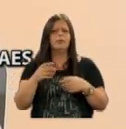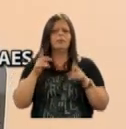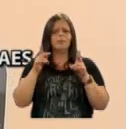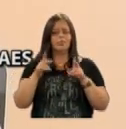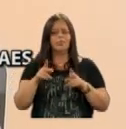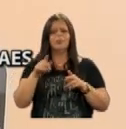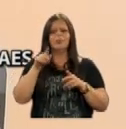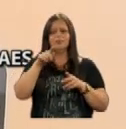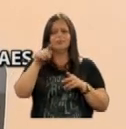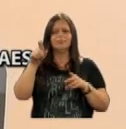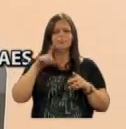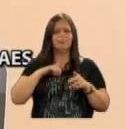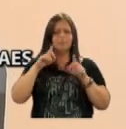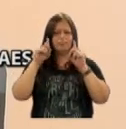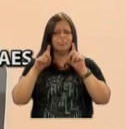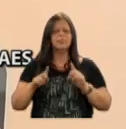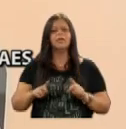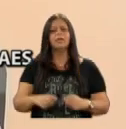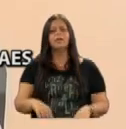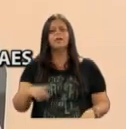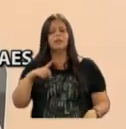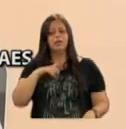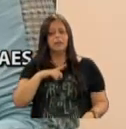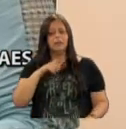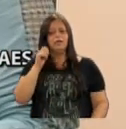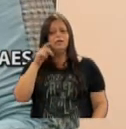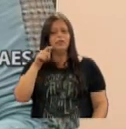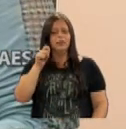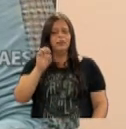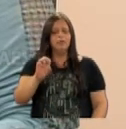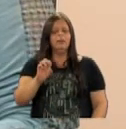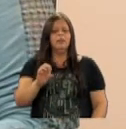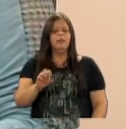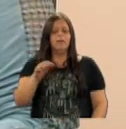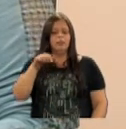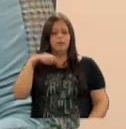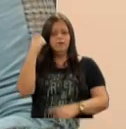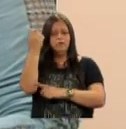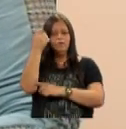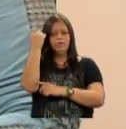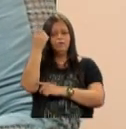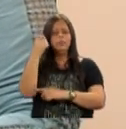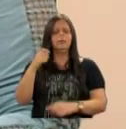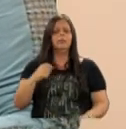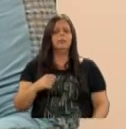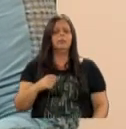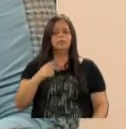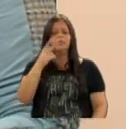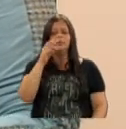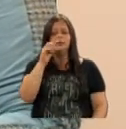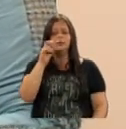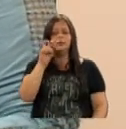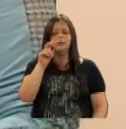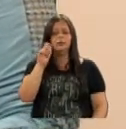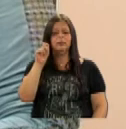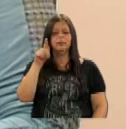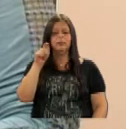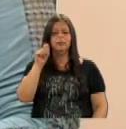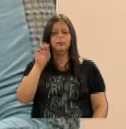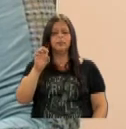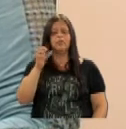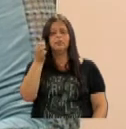educação de pessoas com deficiência é realmente nós temos assim nas nossas apae sauna aqui no rio grande do sul das